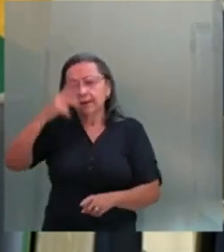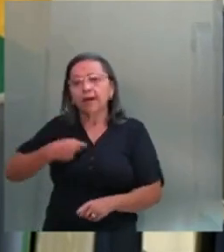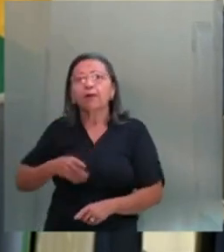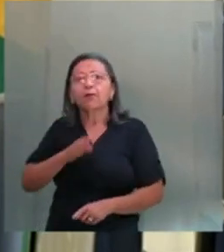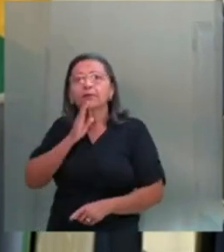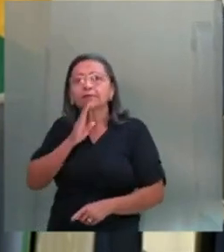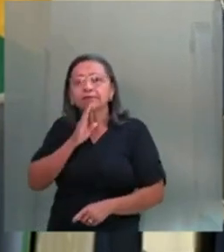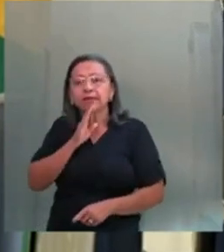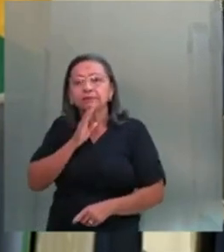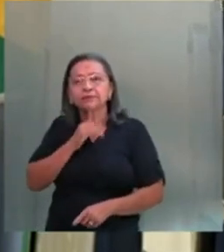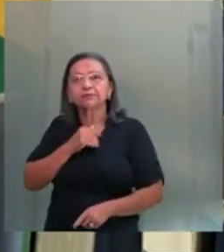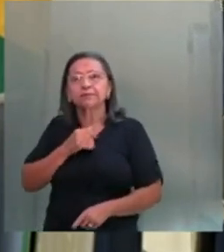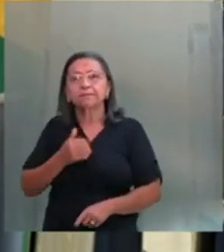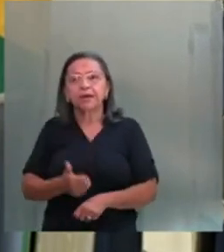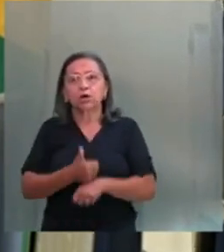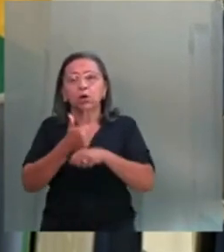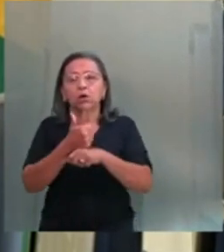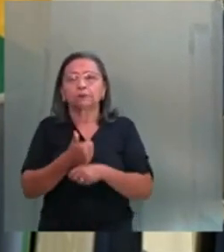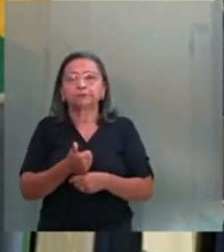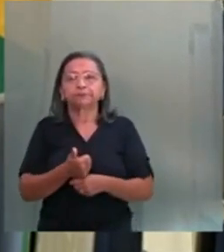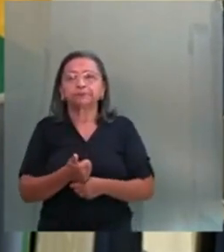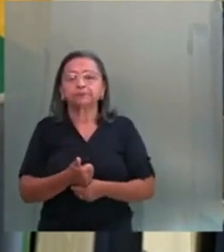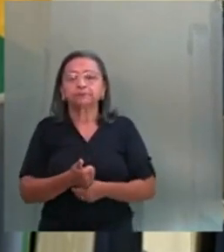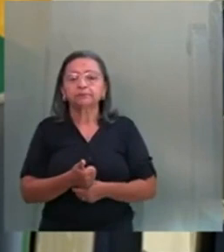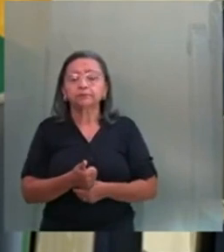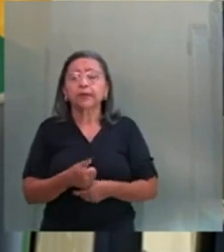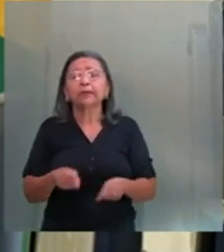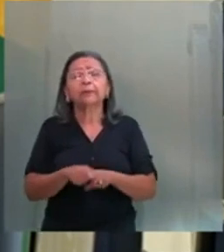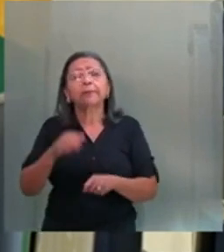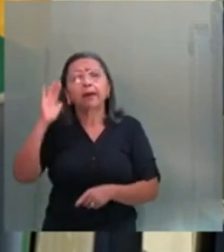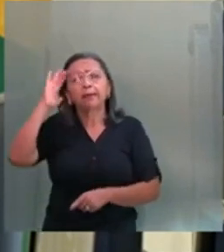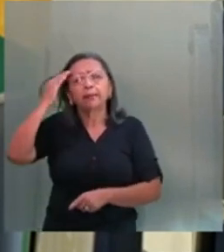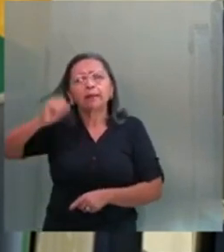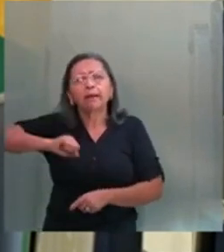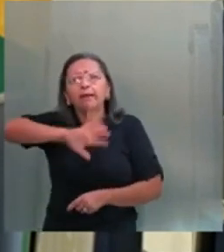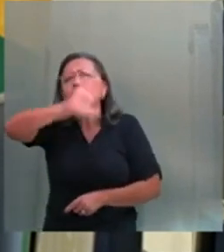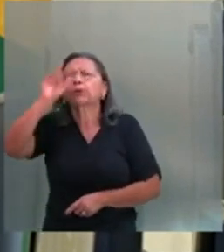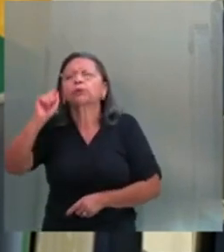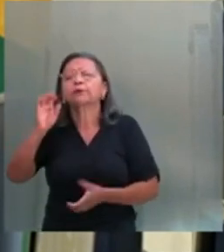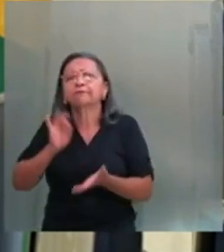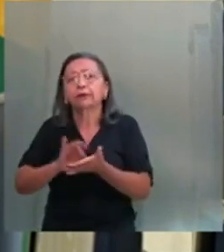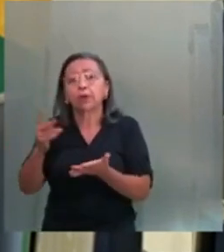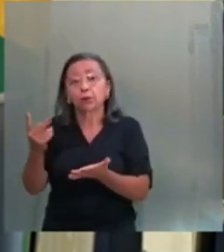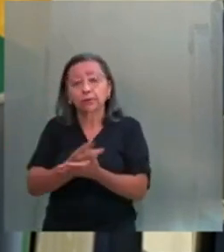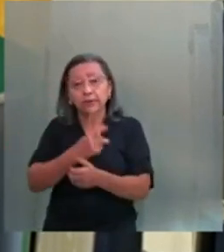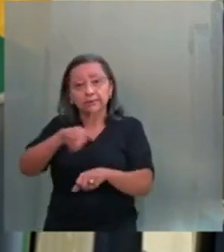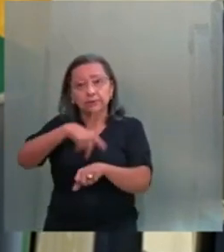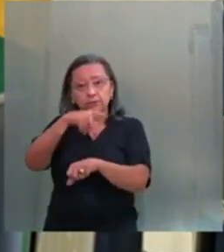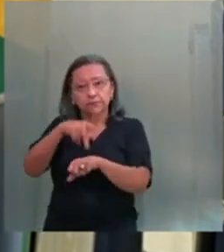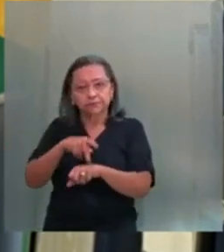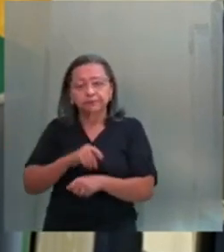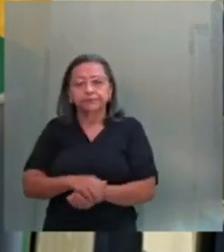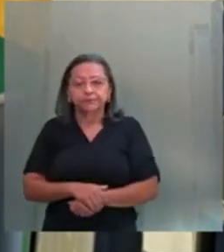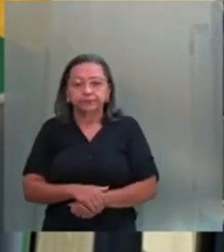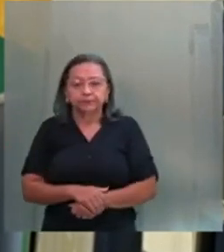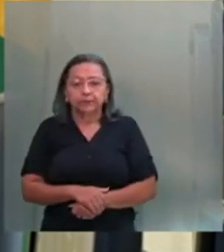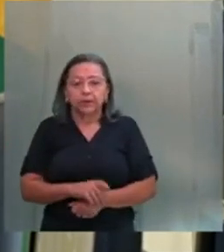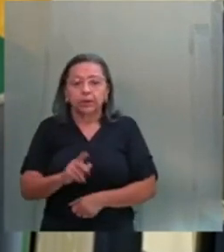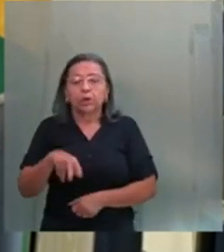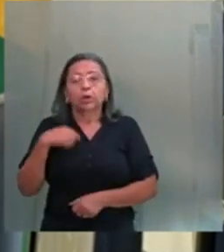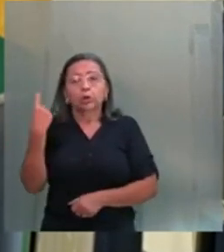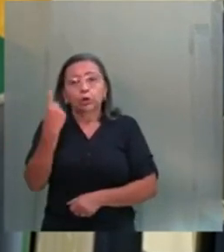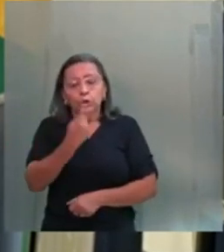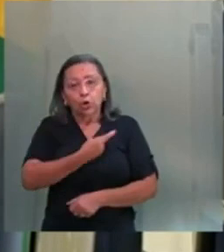nos conhecermos, né? E para entendermos com clareza o que está acontecendo no país. Nós